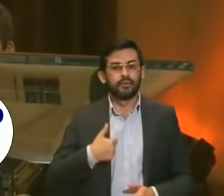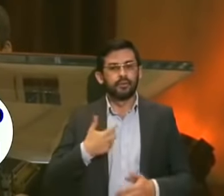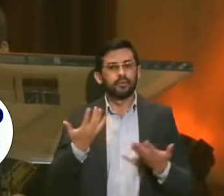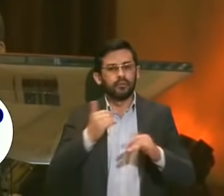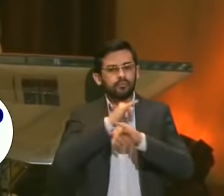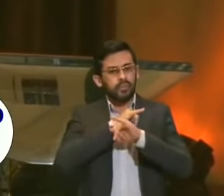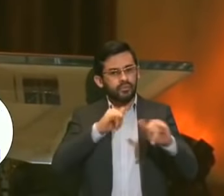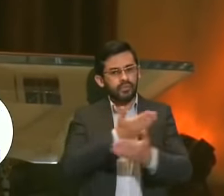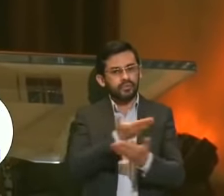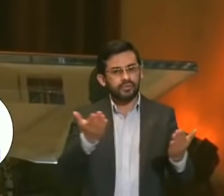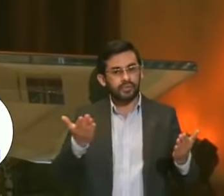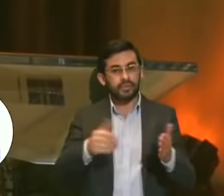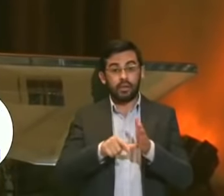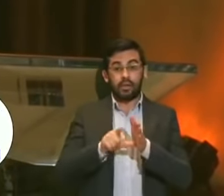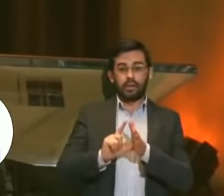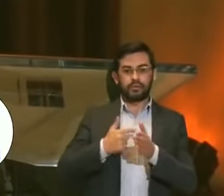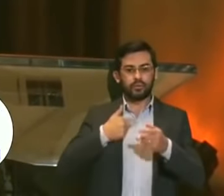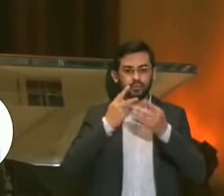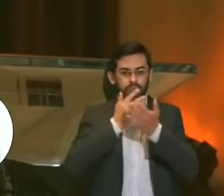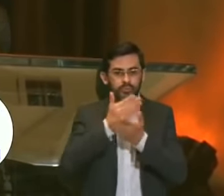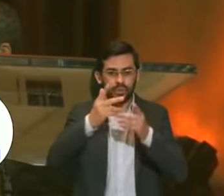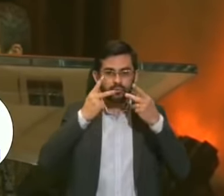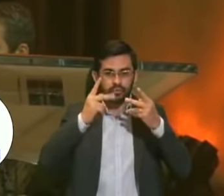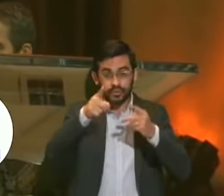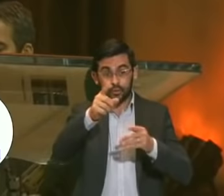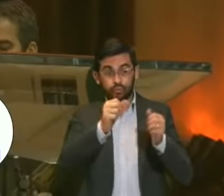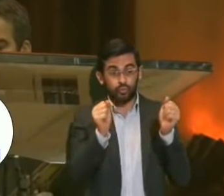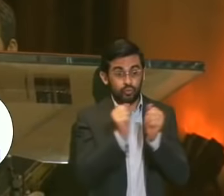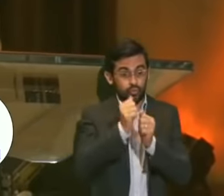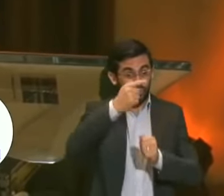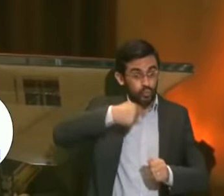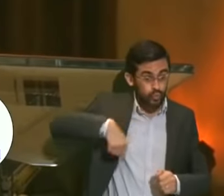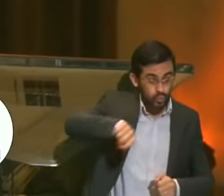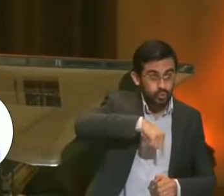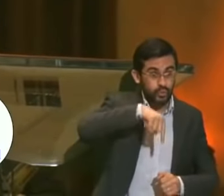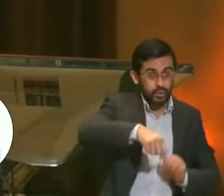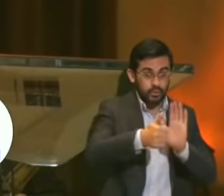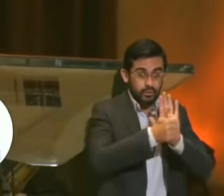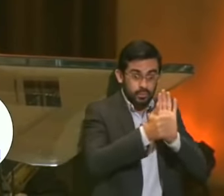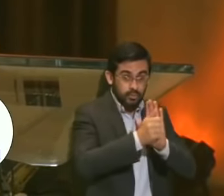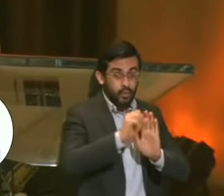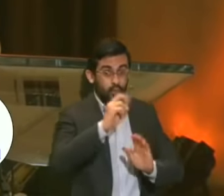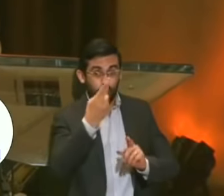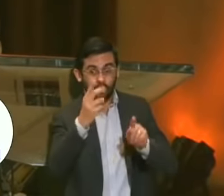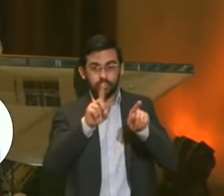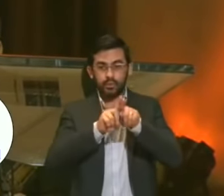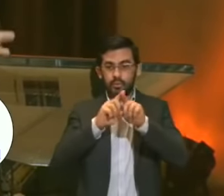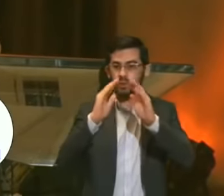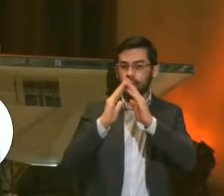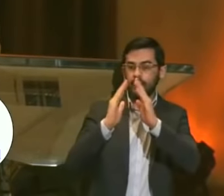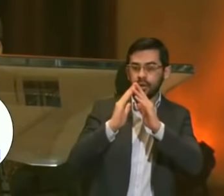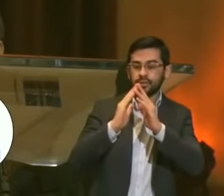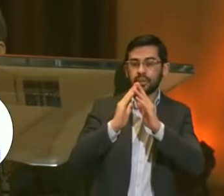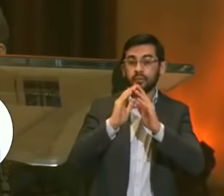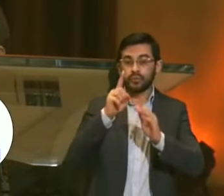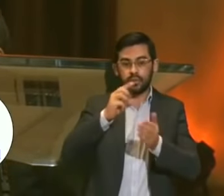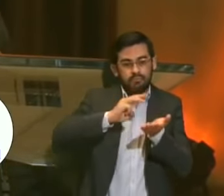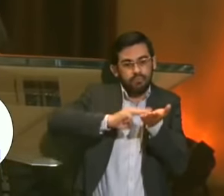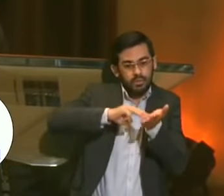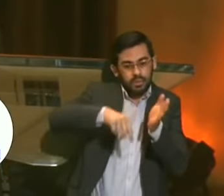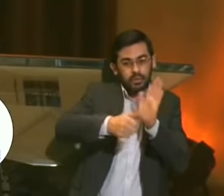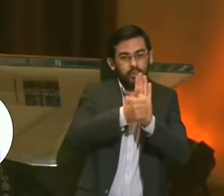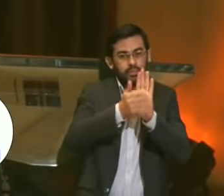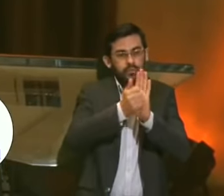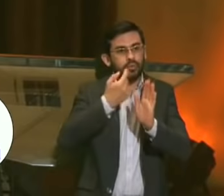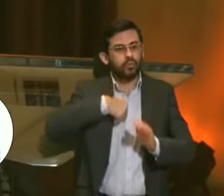dar um recadinho primeiro para a igreja, você que está aqui conosco, você que está na sua casa, que faz parte dessa igreja. Nós